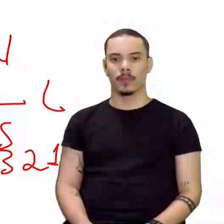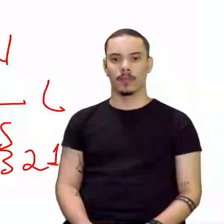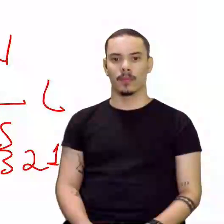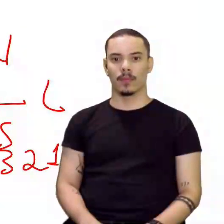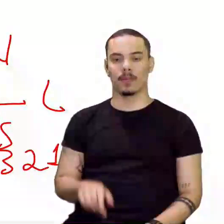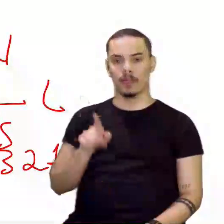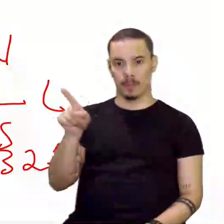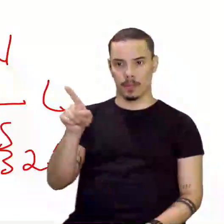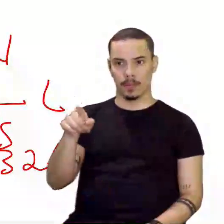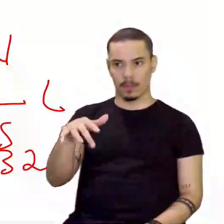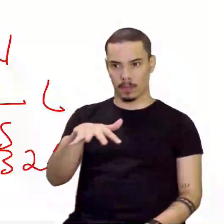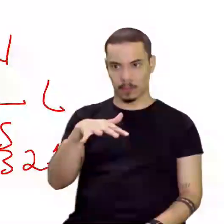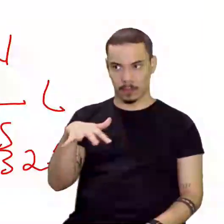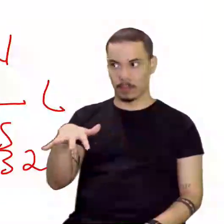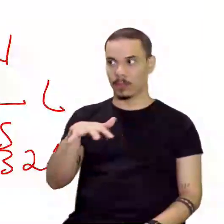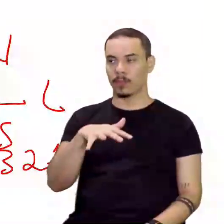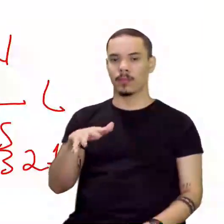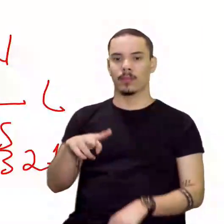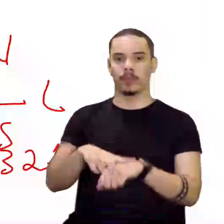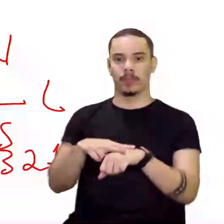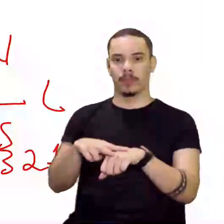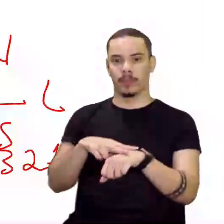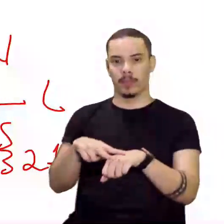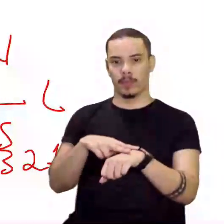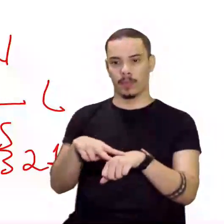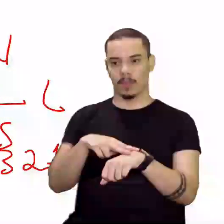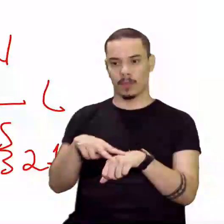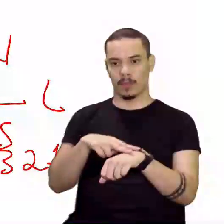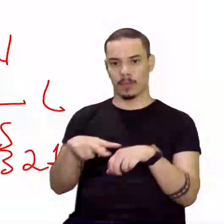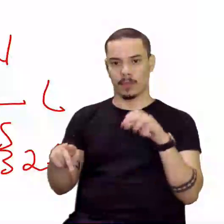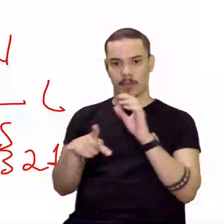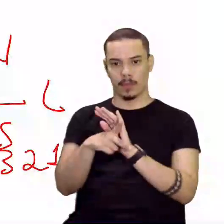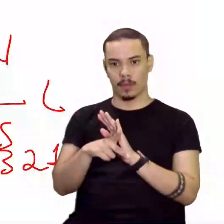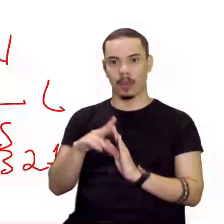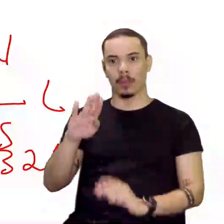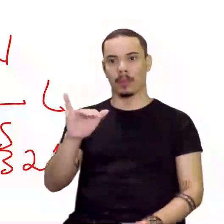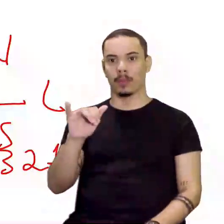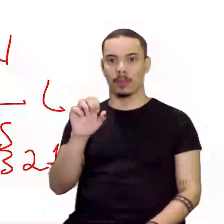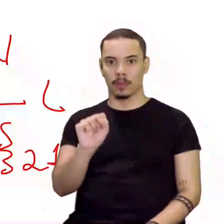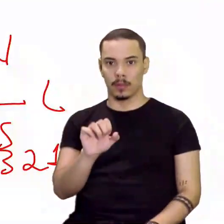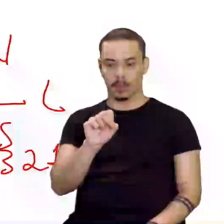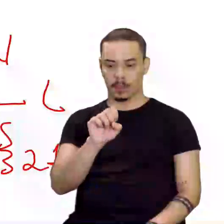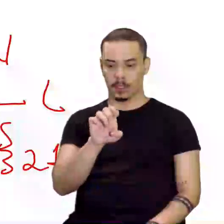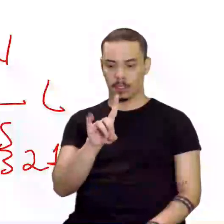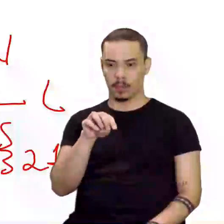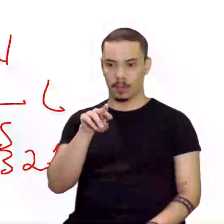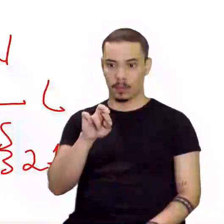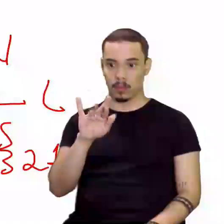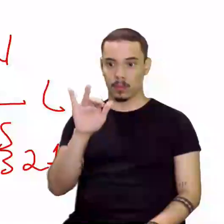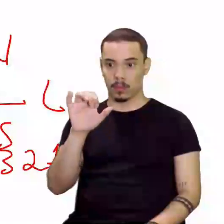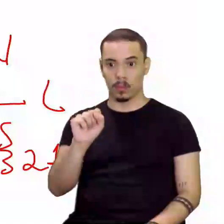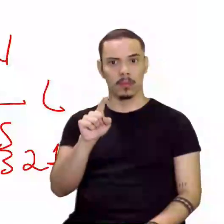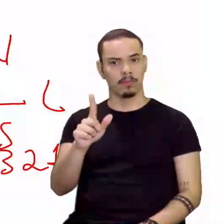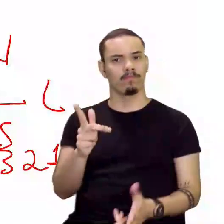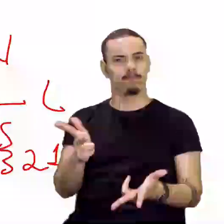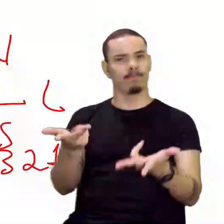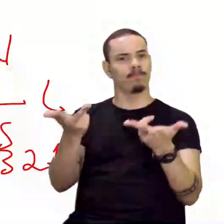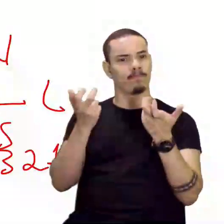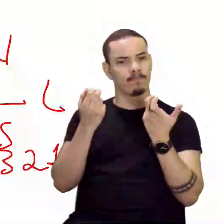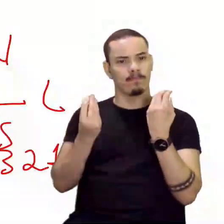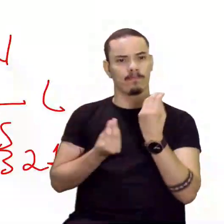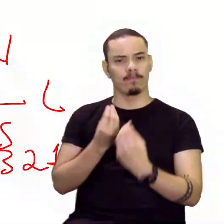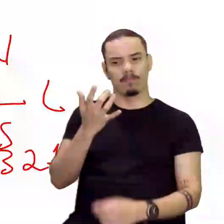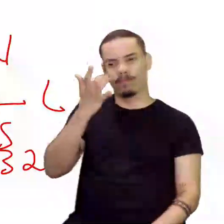Essa parte, a parte verde é bacias sedimentares. Você percebeu como